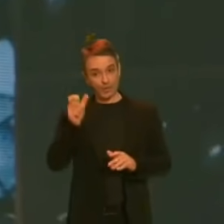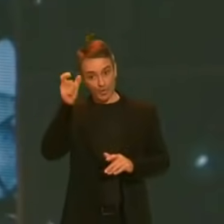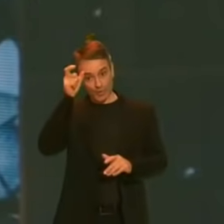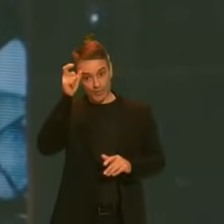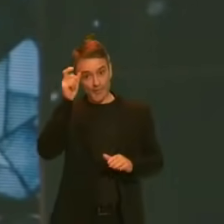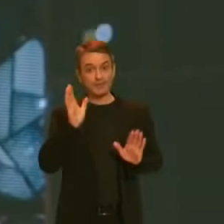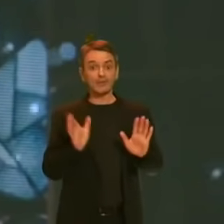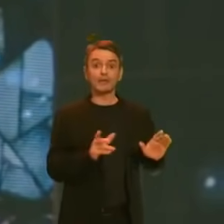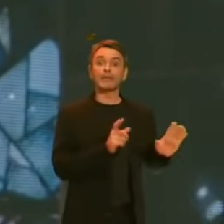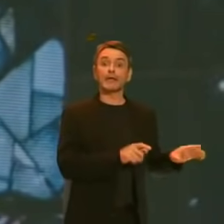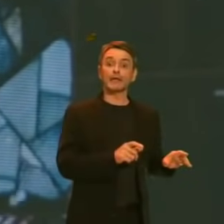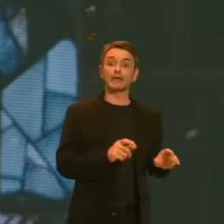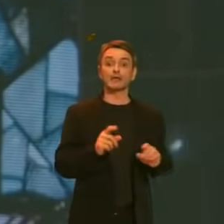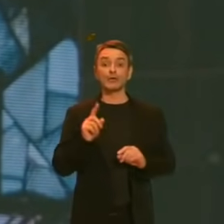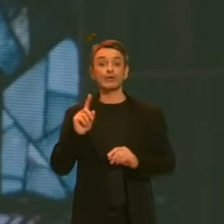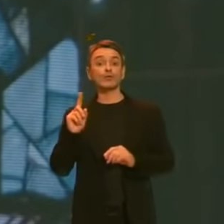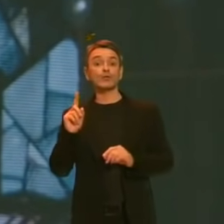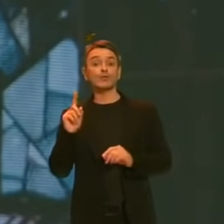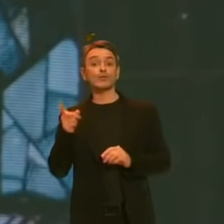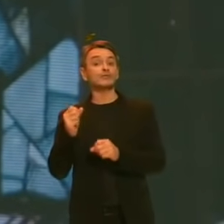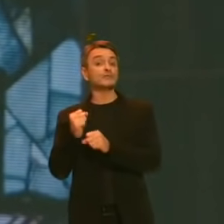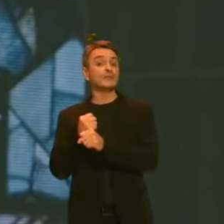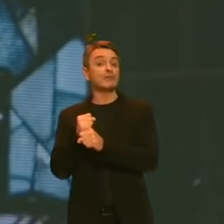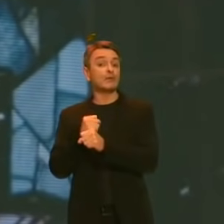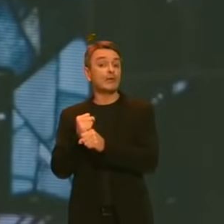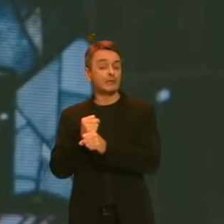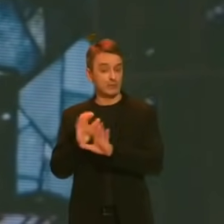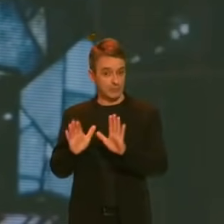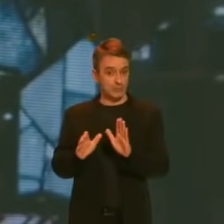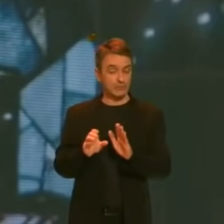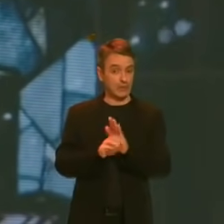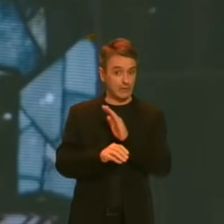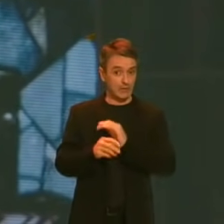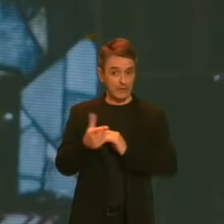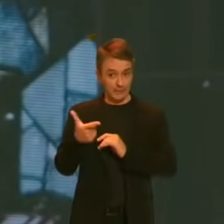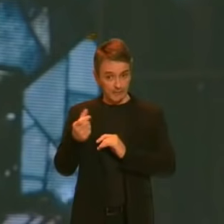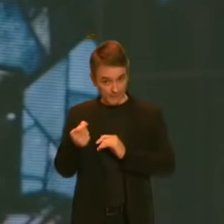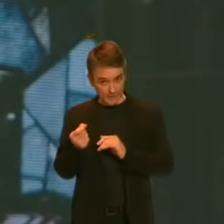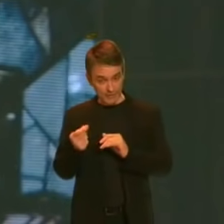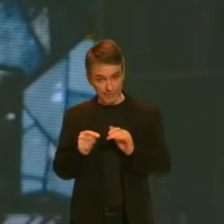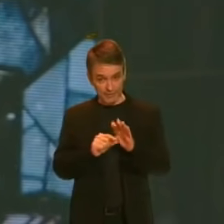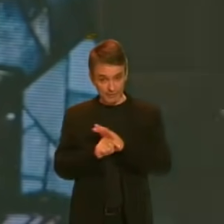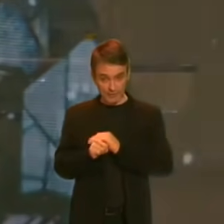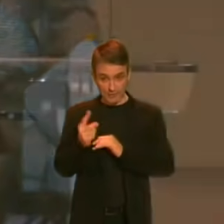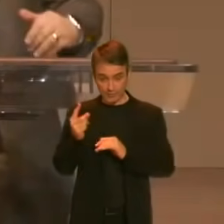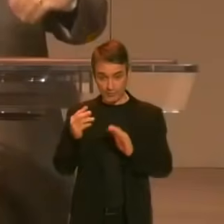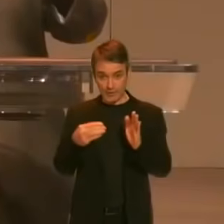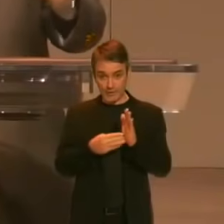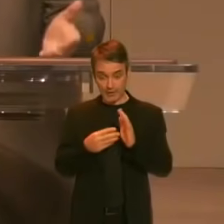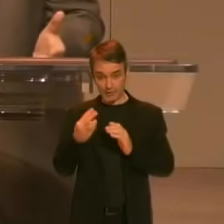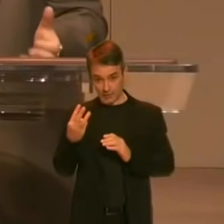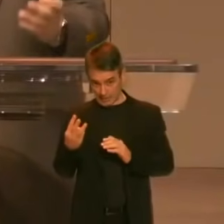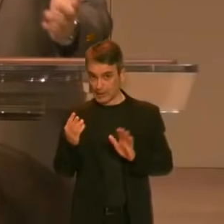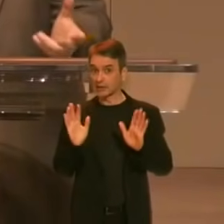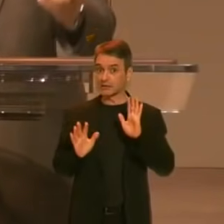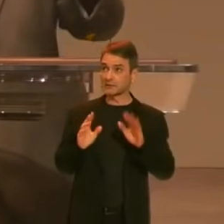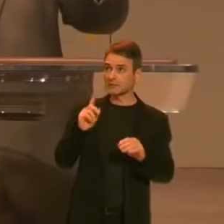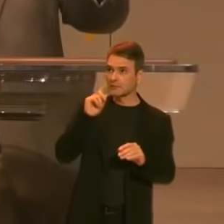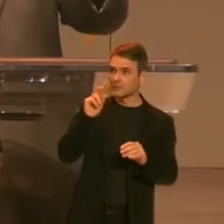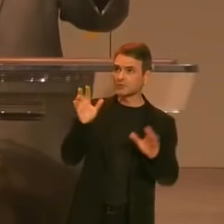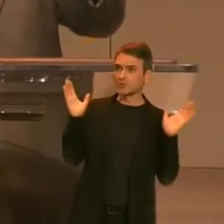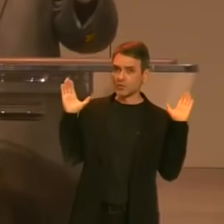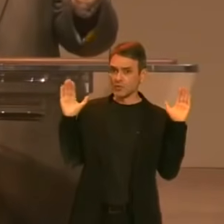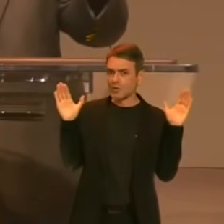o milênio, conforme está escrito lá em Apocalipse 20, versículos de 1 a 3. Vi descer dos céus um anjo